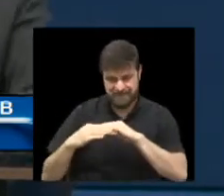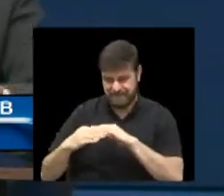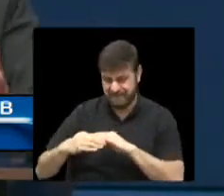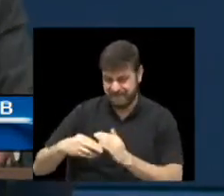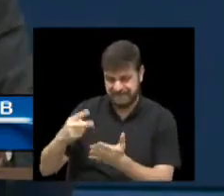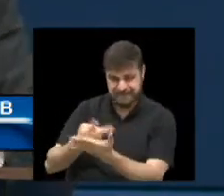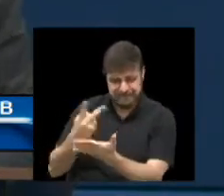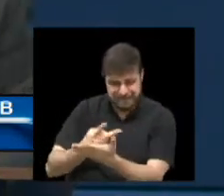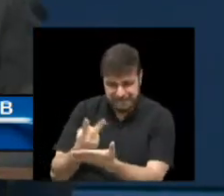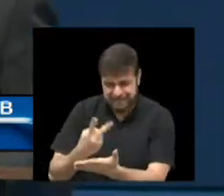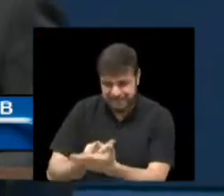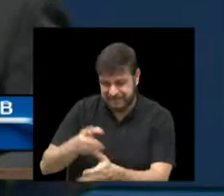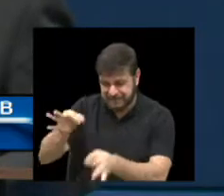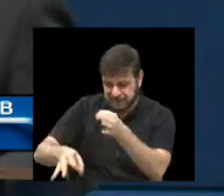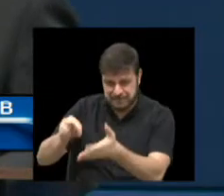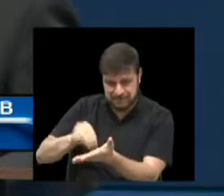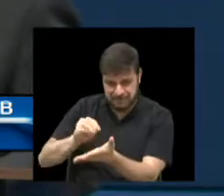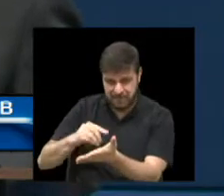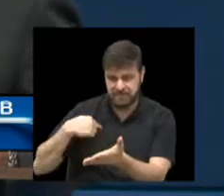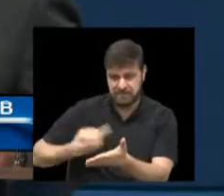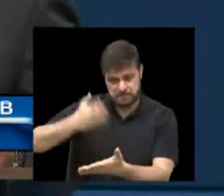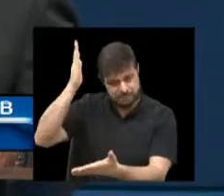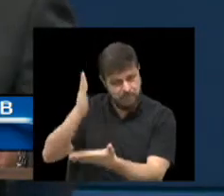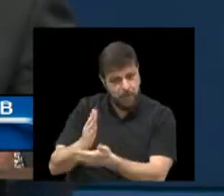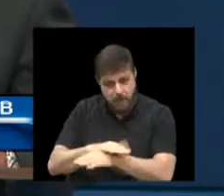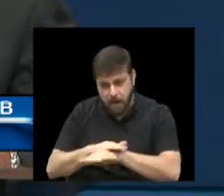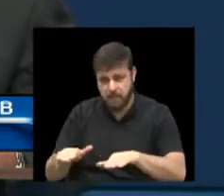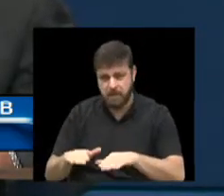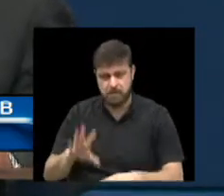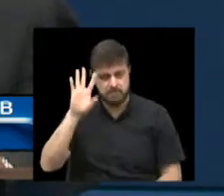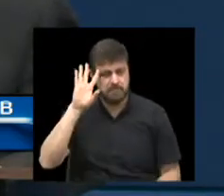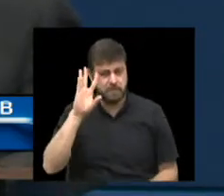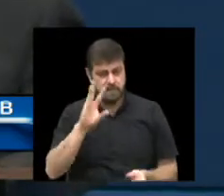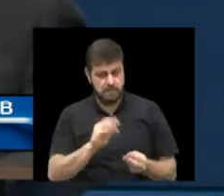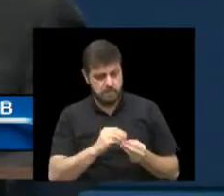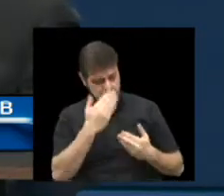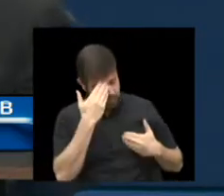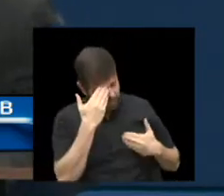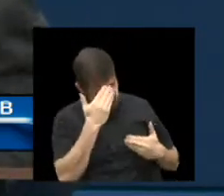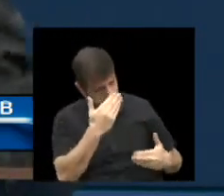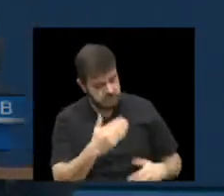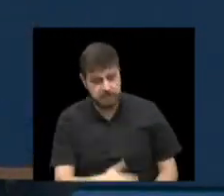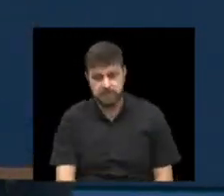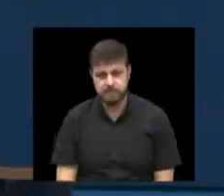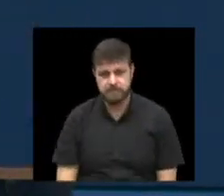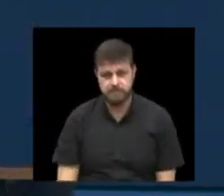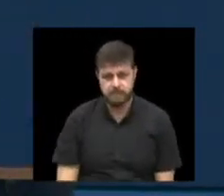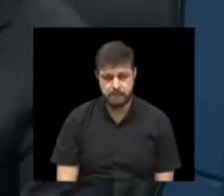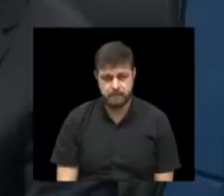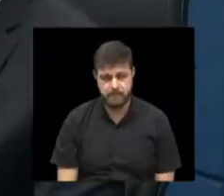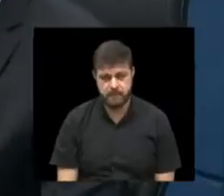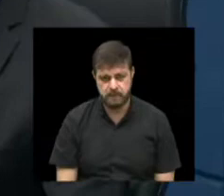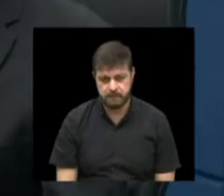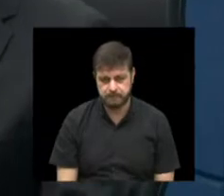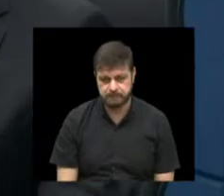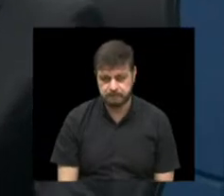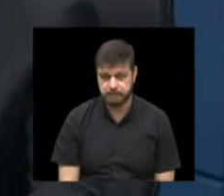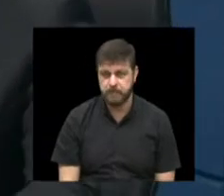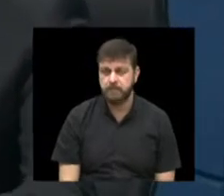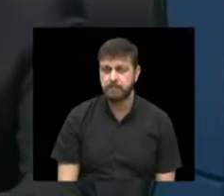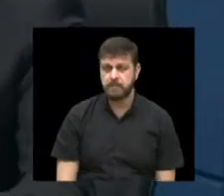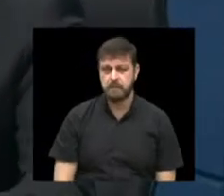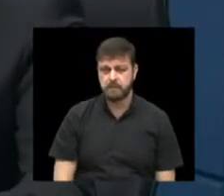irregularidades, algumas desigualdades que existem dentro da nossa cidade. Era só, senhor presidente, eu agradeço, muito obrigado. Obrigado,